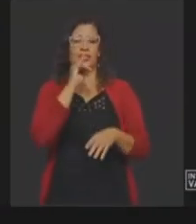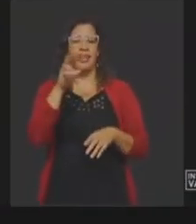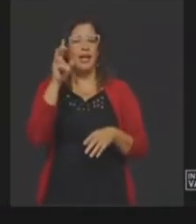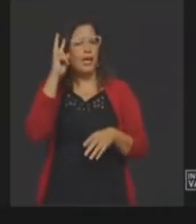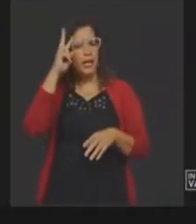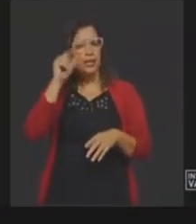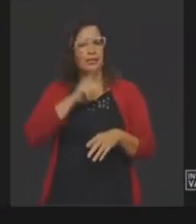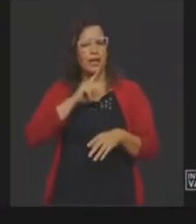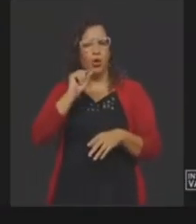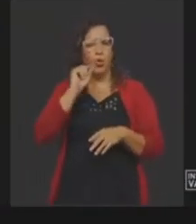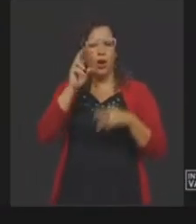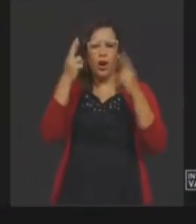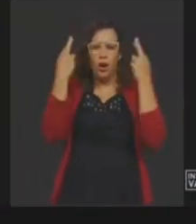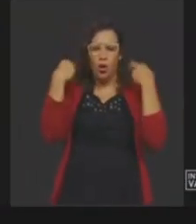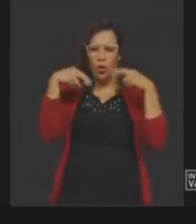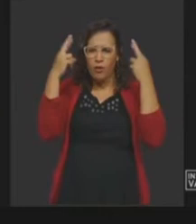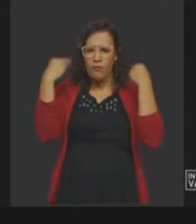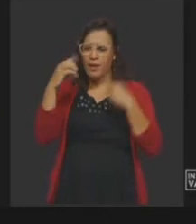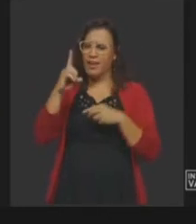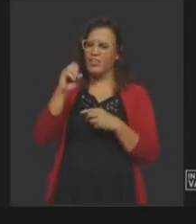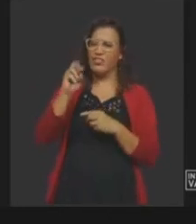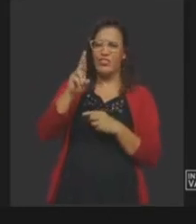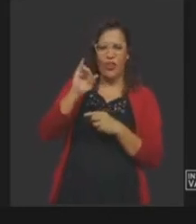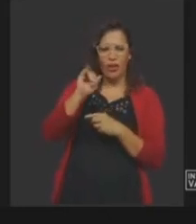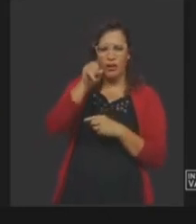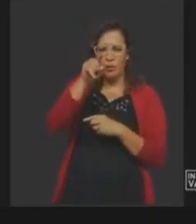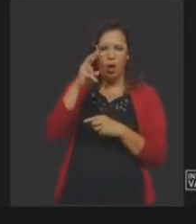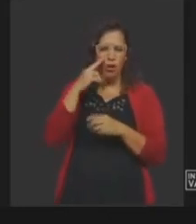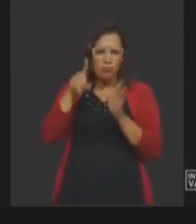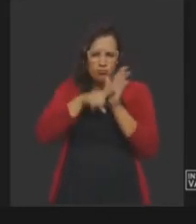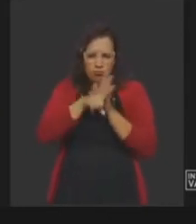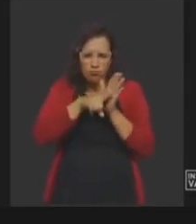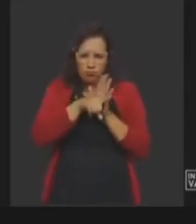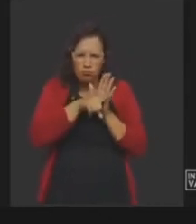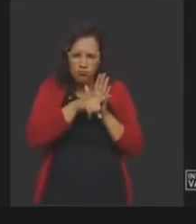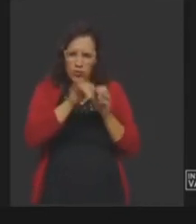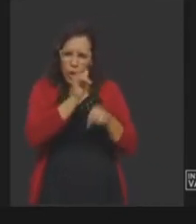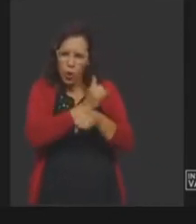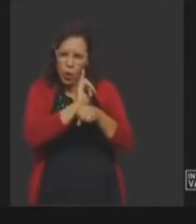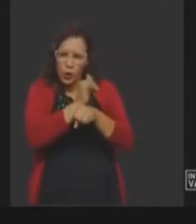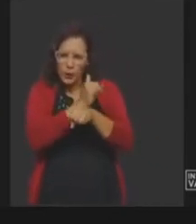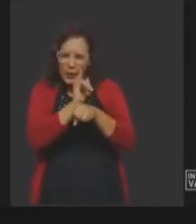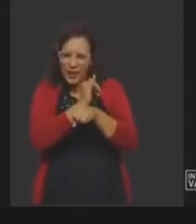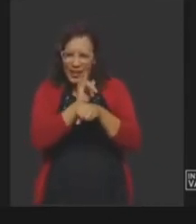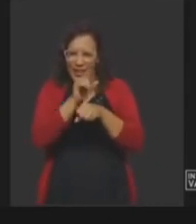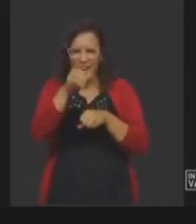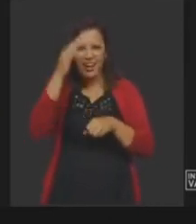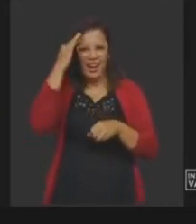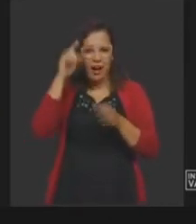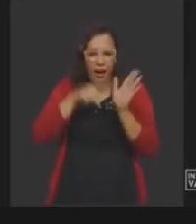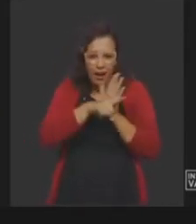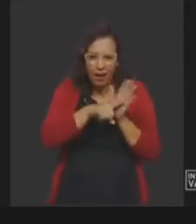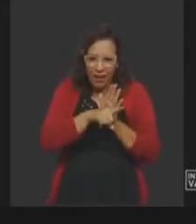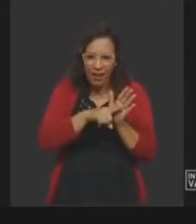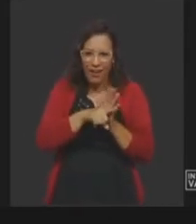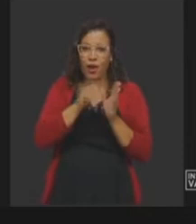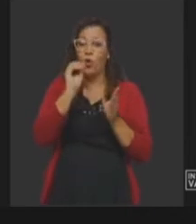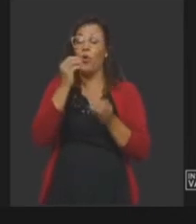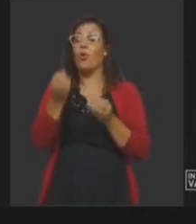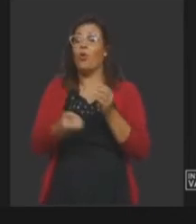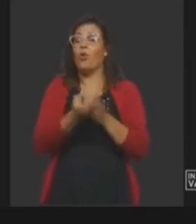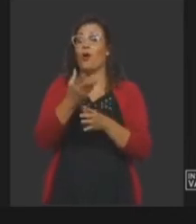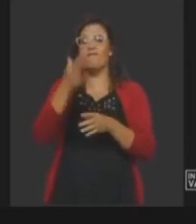Dolly. Se você ainda não ouviu falar na ovelha Dolly, depois você vai lá no YouTube, digita lá, ovelha Dolly, você vai ficar sabendo dessa